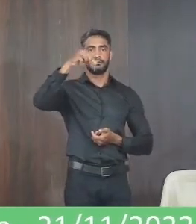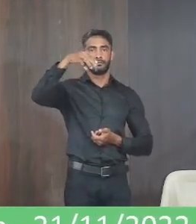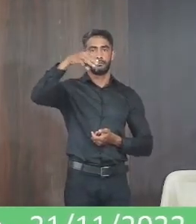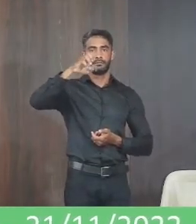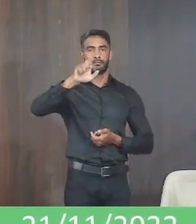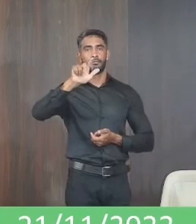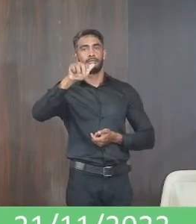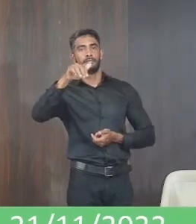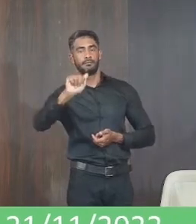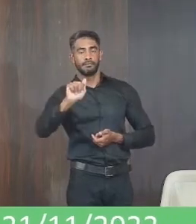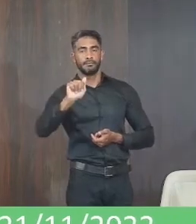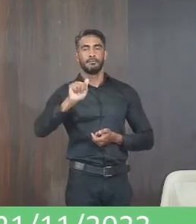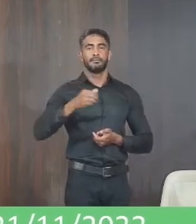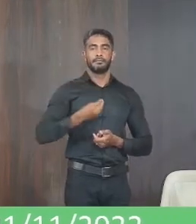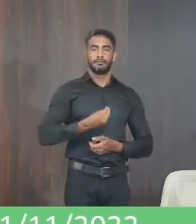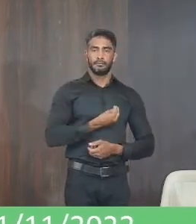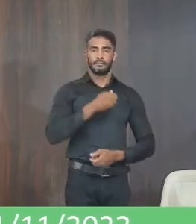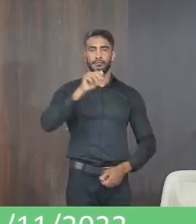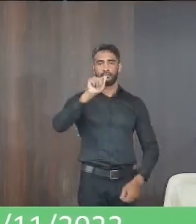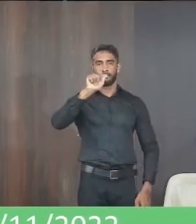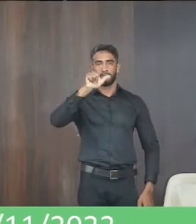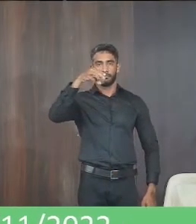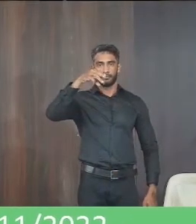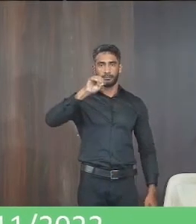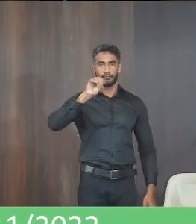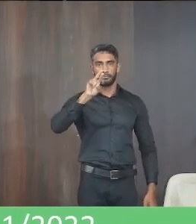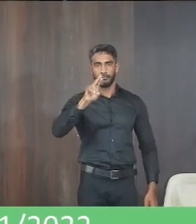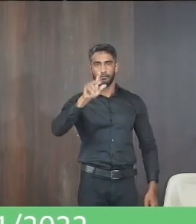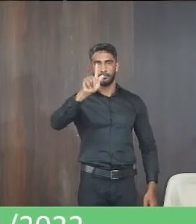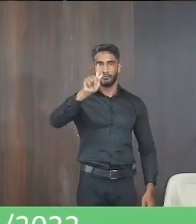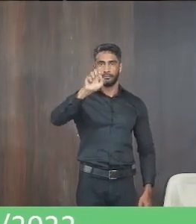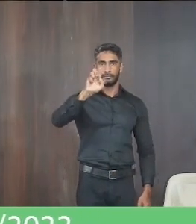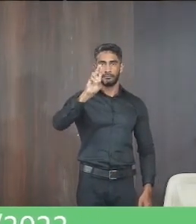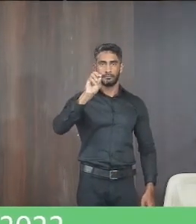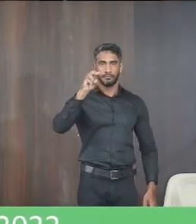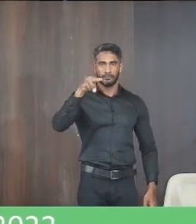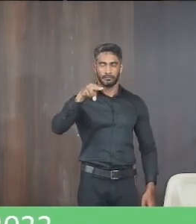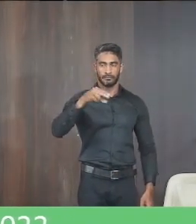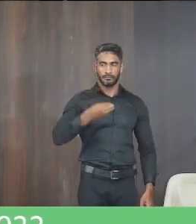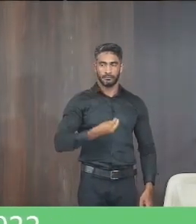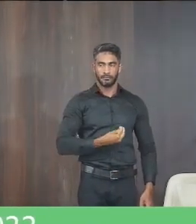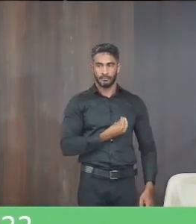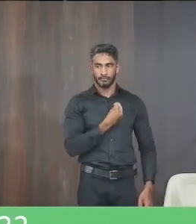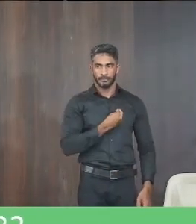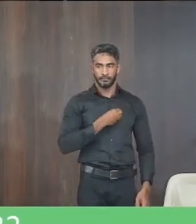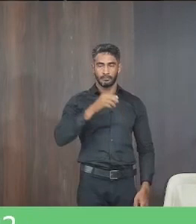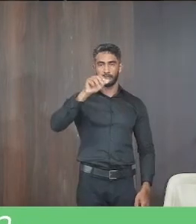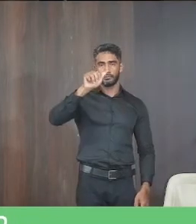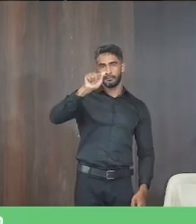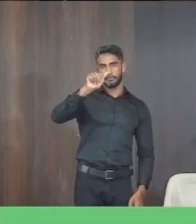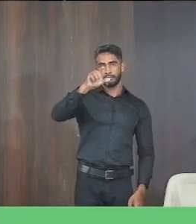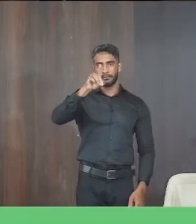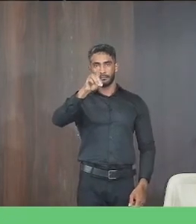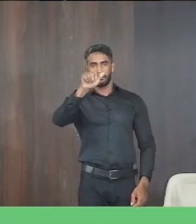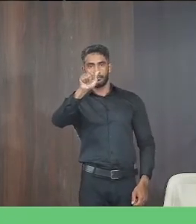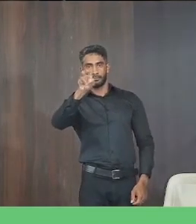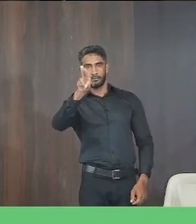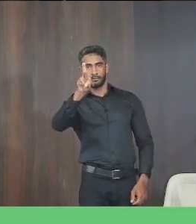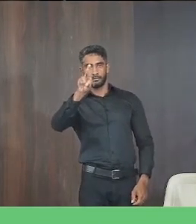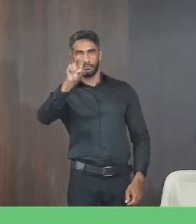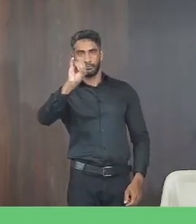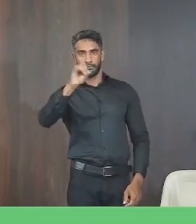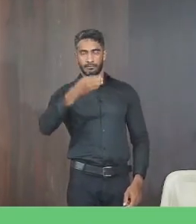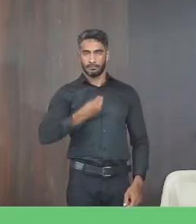Silva Teixeira presente Almiria Santos presente Gesso do Espírito Santo de Souza presente Adauri Soares Cordeiro